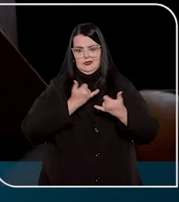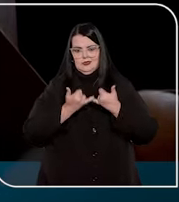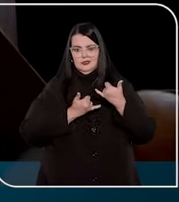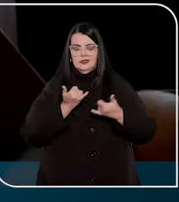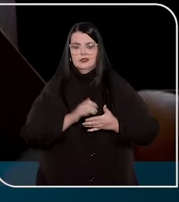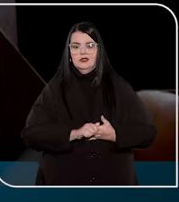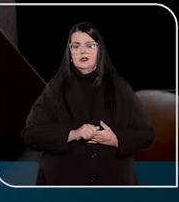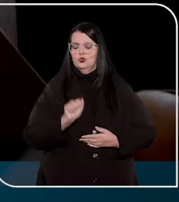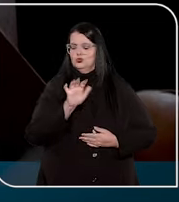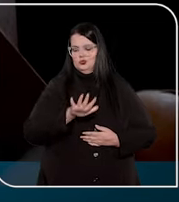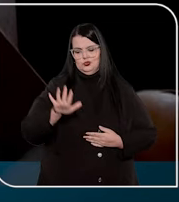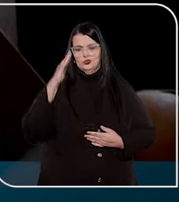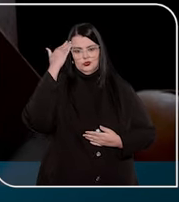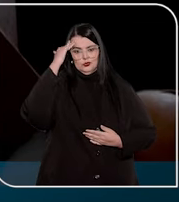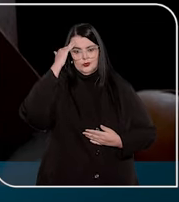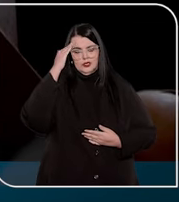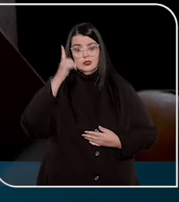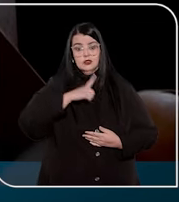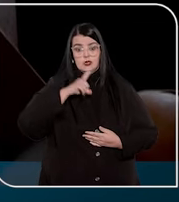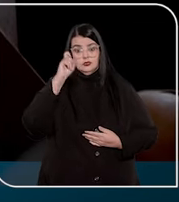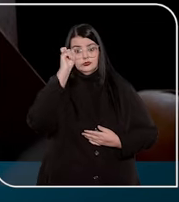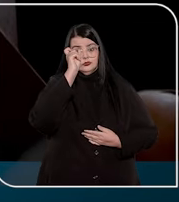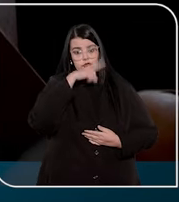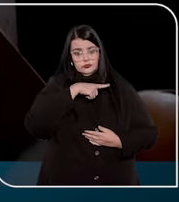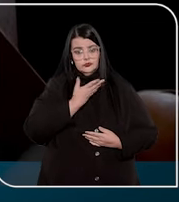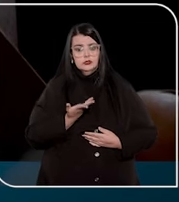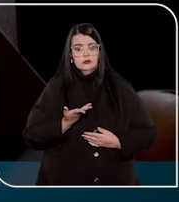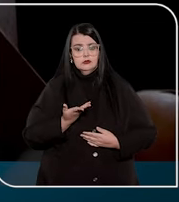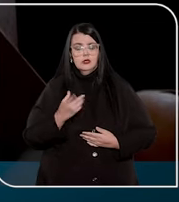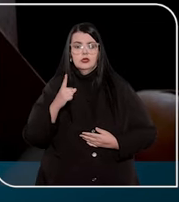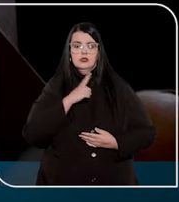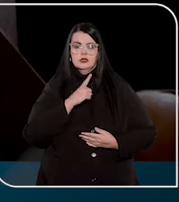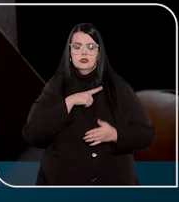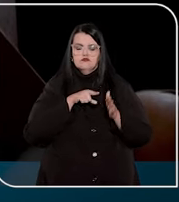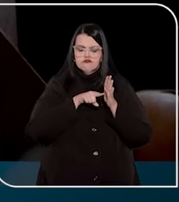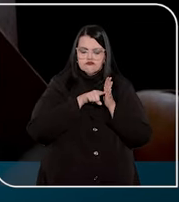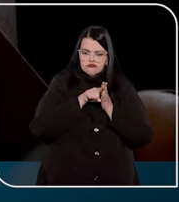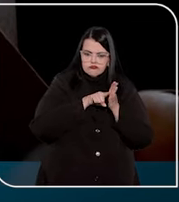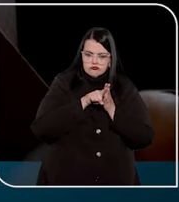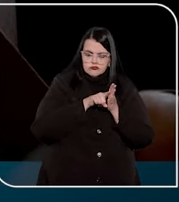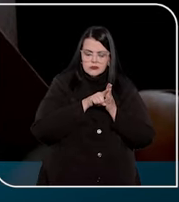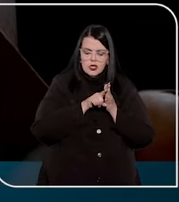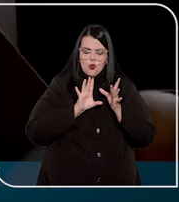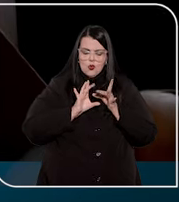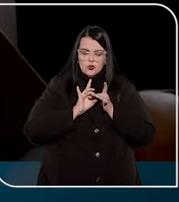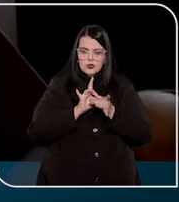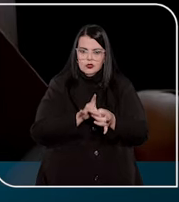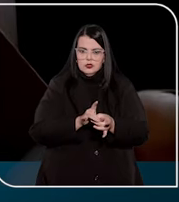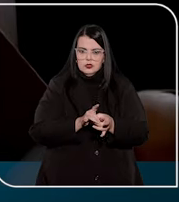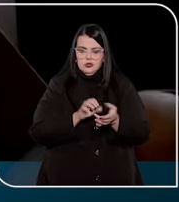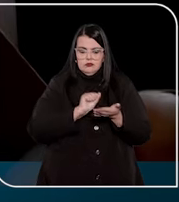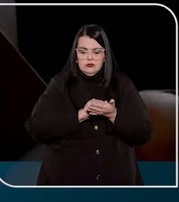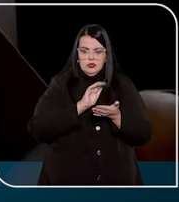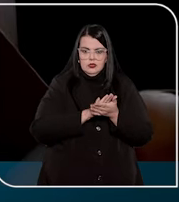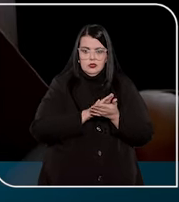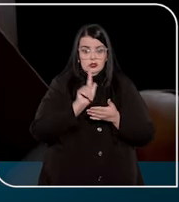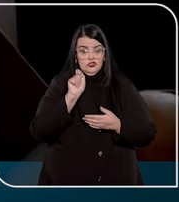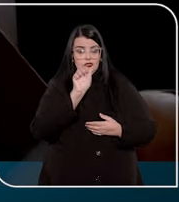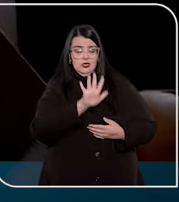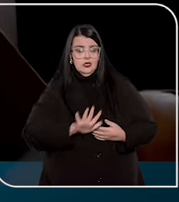possam compreender a dificuldade que é nós fazermos apreciação nesse contexto, a repercussão geral